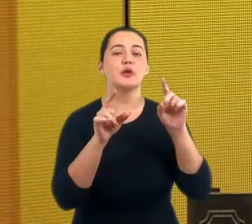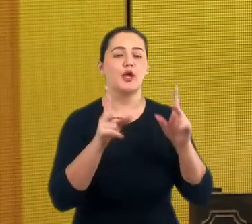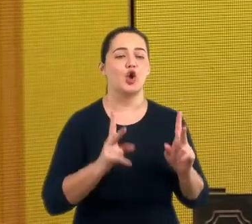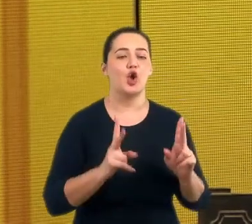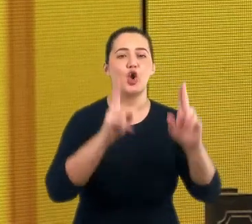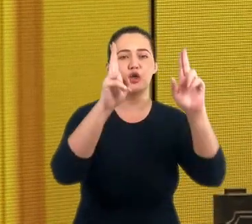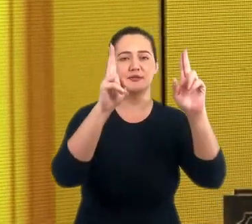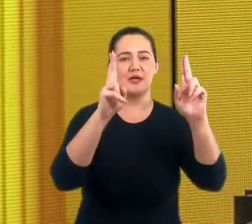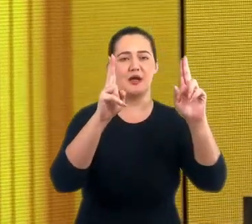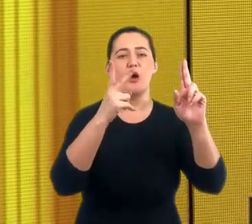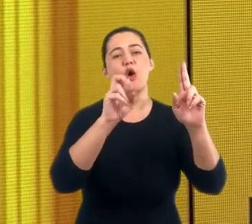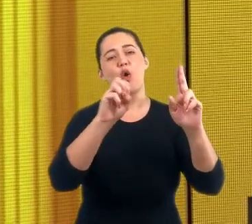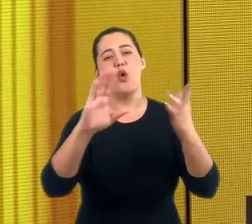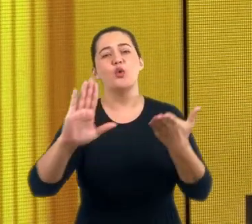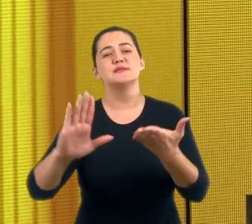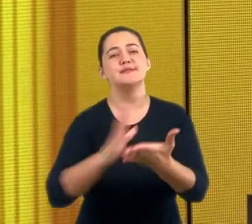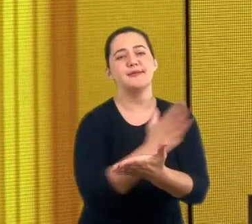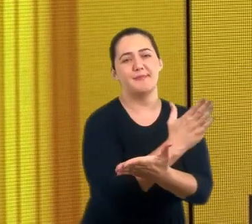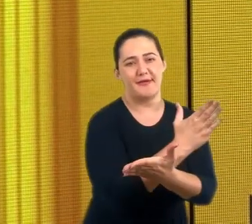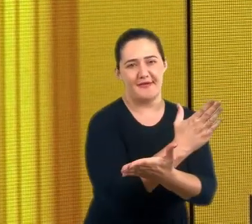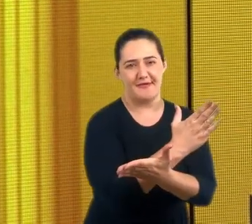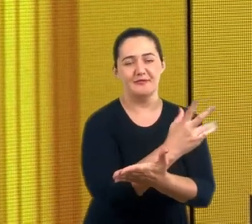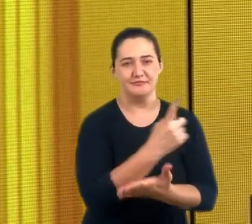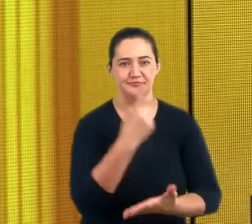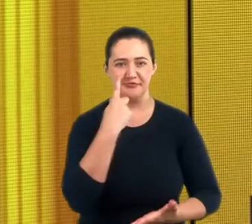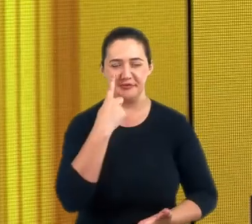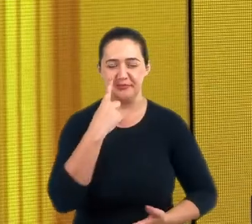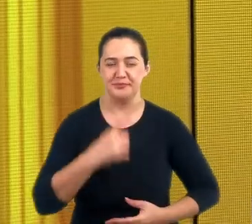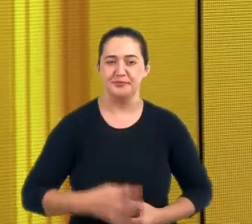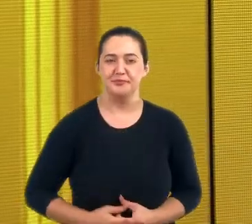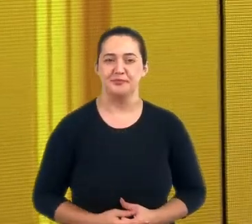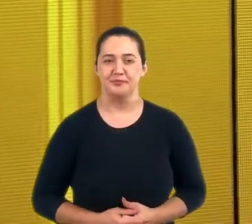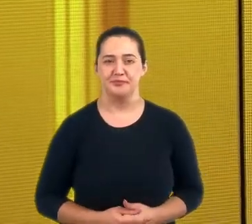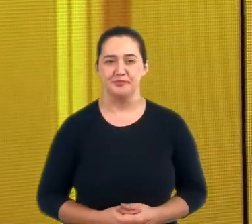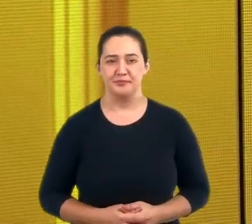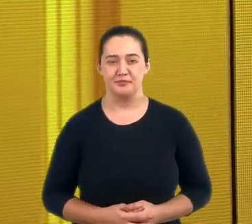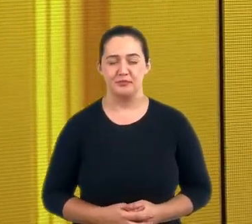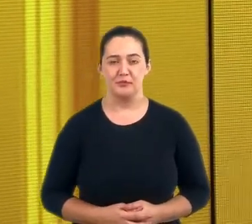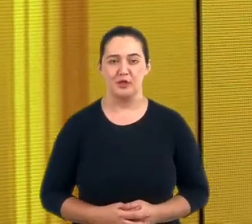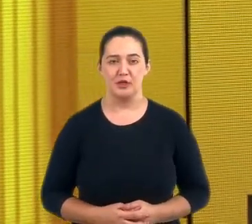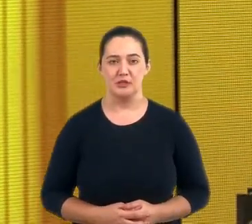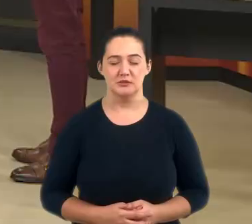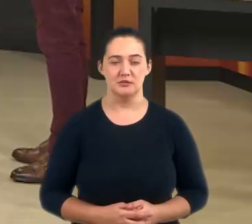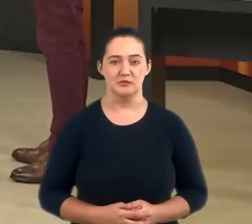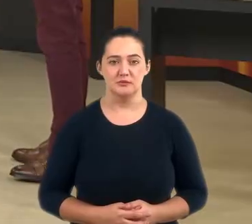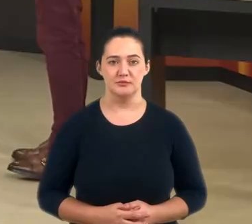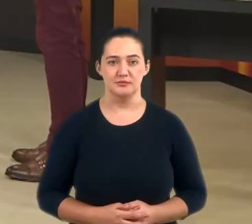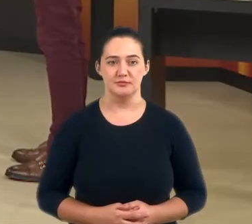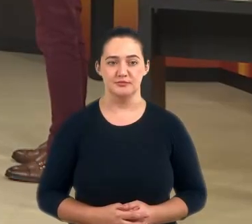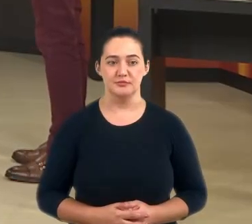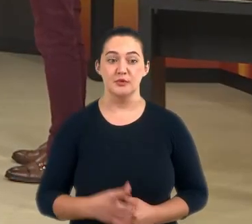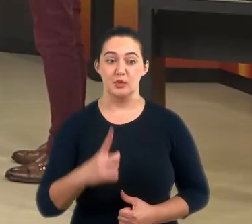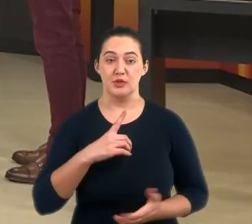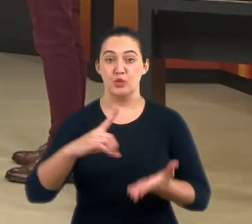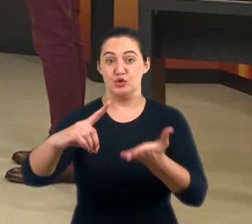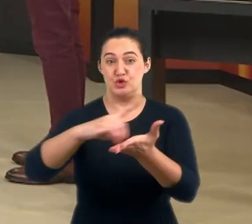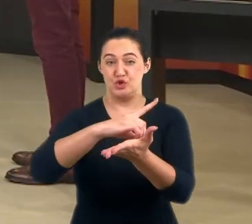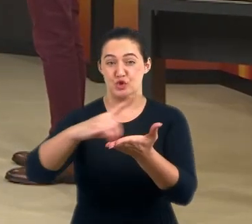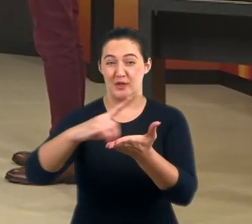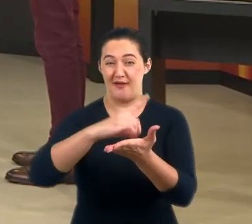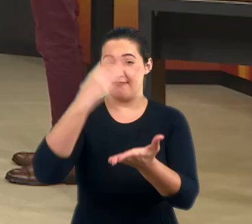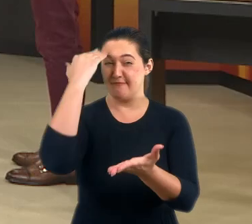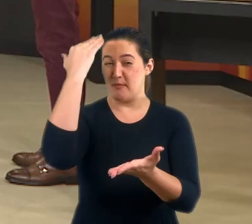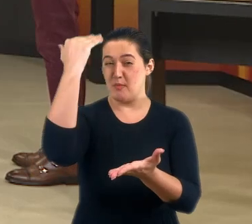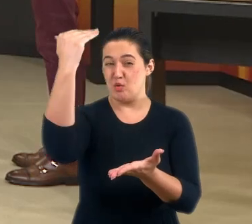de cortar, separar. Quer ver? Olha aqui na tela e você vai entender melhor. Eu tenho um